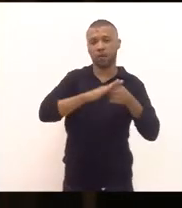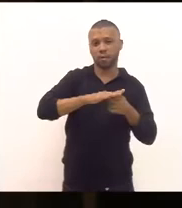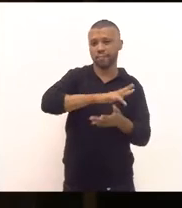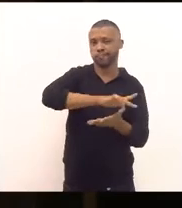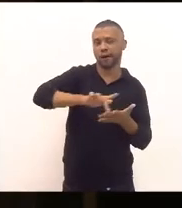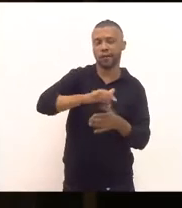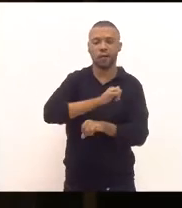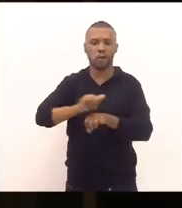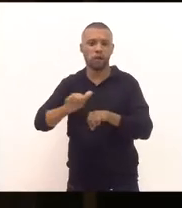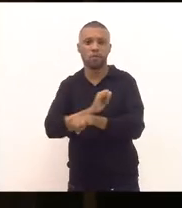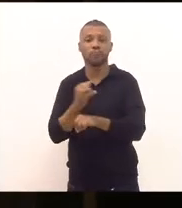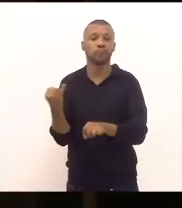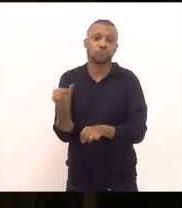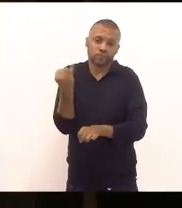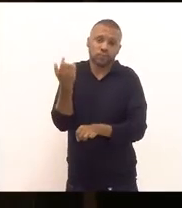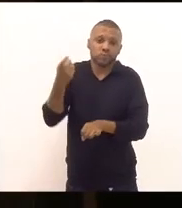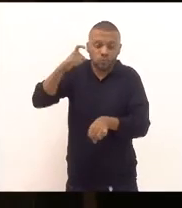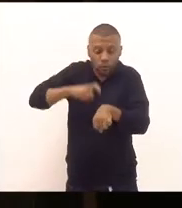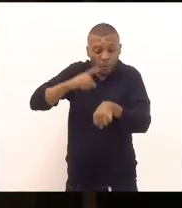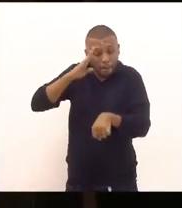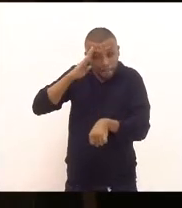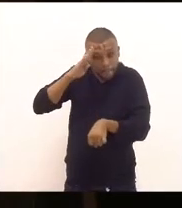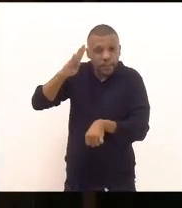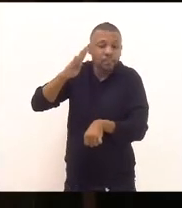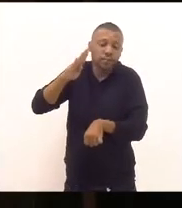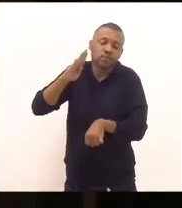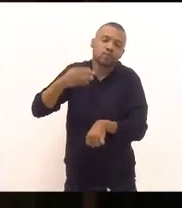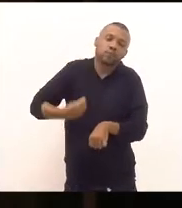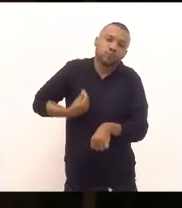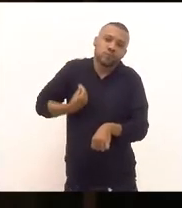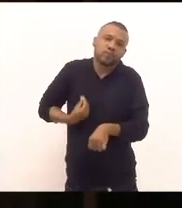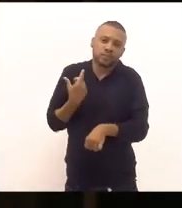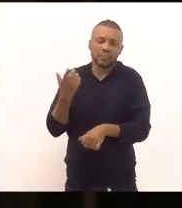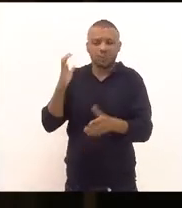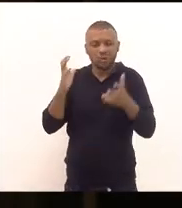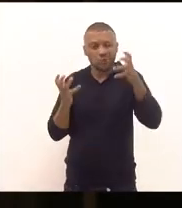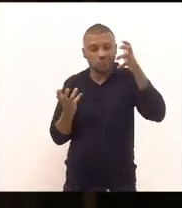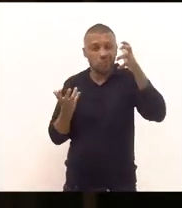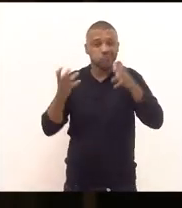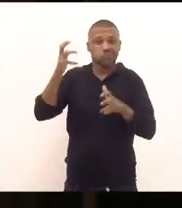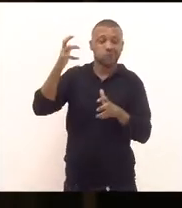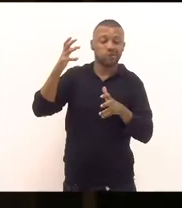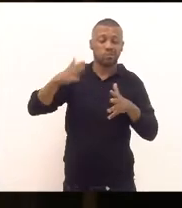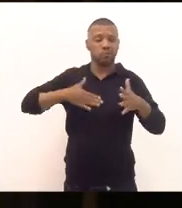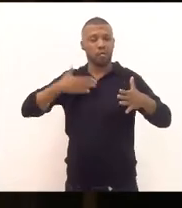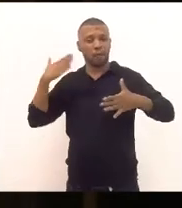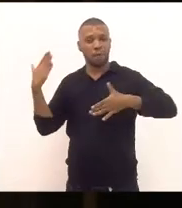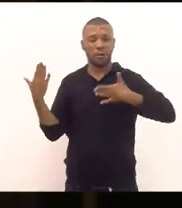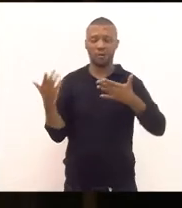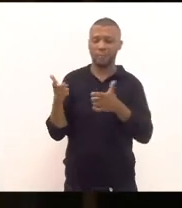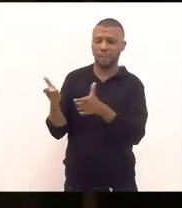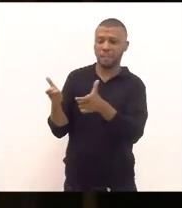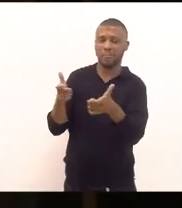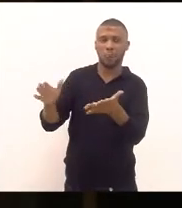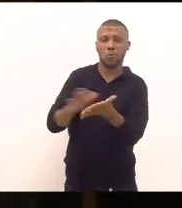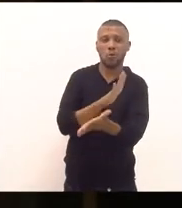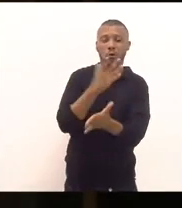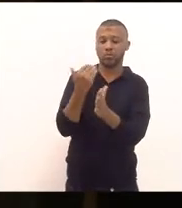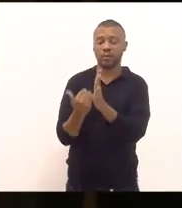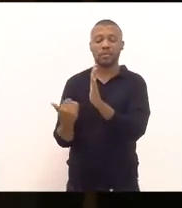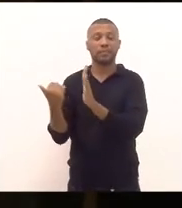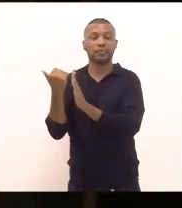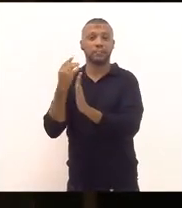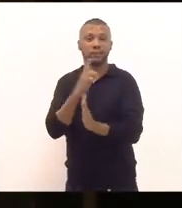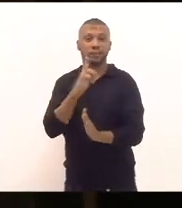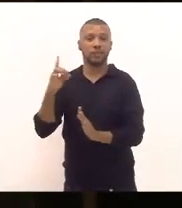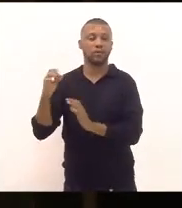é fundamental principalmente no momento que a gente vive no nosso país de obscurantismo de massacre de uma extrema direita no